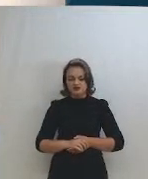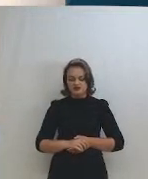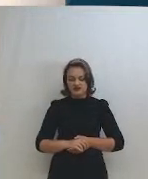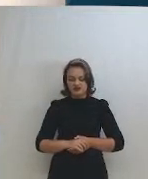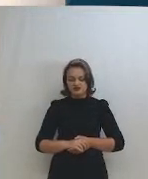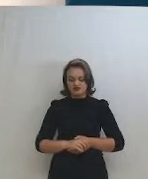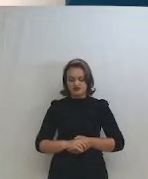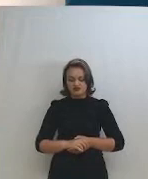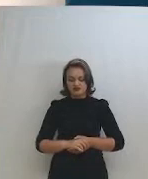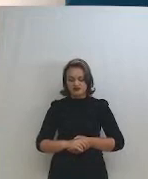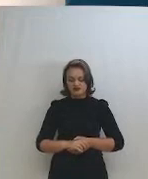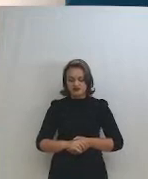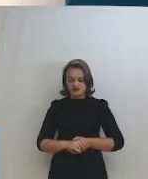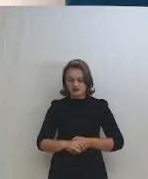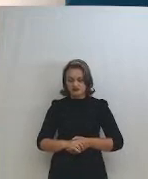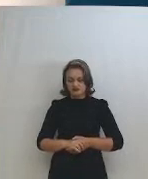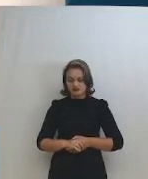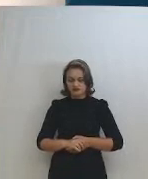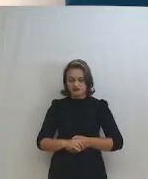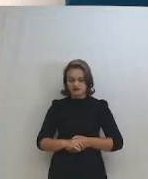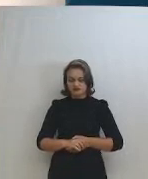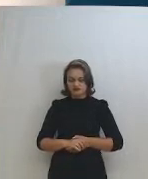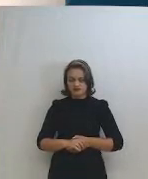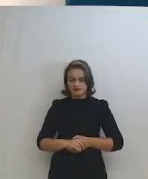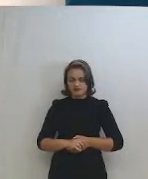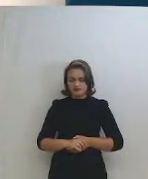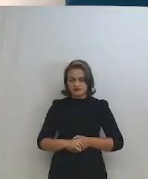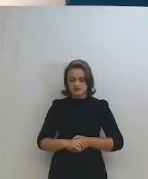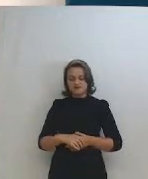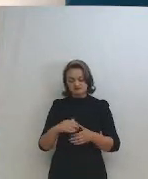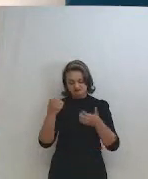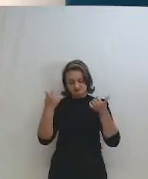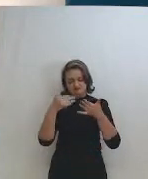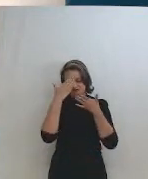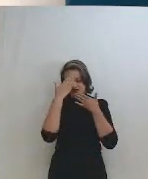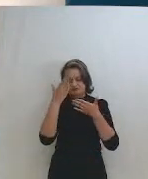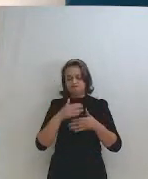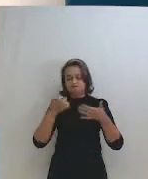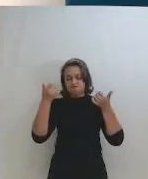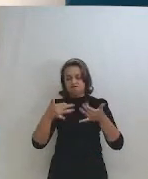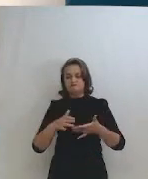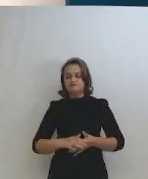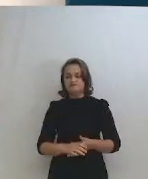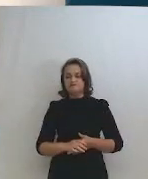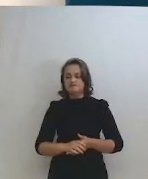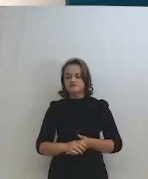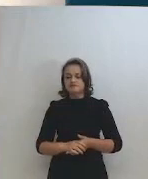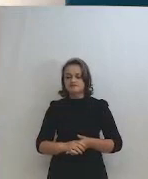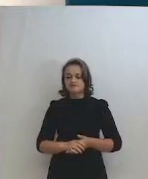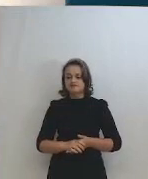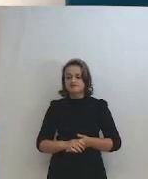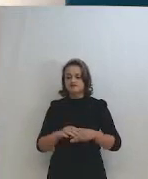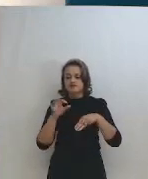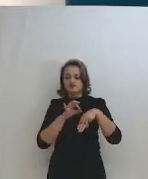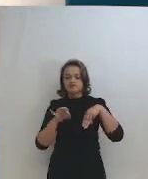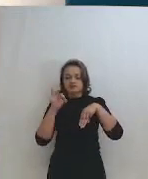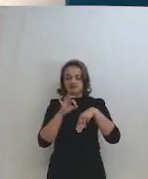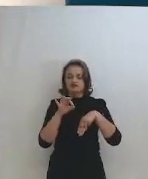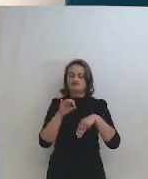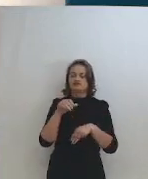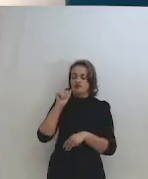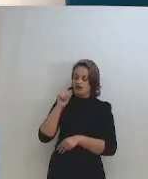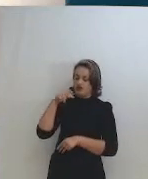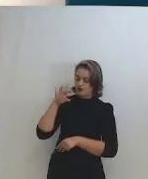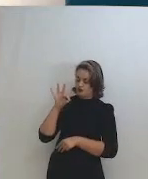prazo regimental. Obrigado, Vossa Excelência. Excelentíssimo senhor ministro Antônio Saldanha, nobre relator